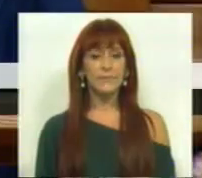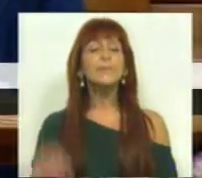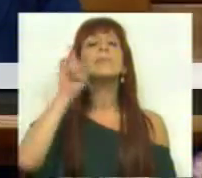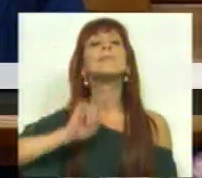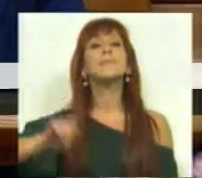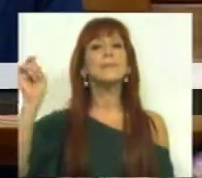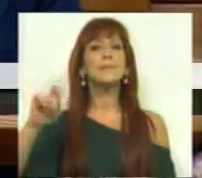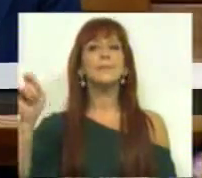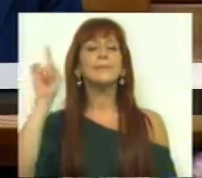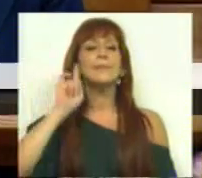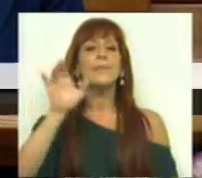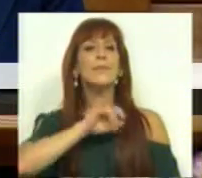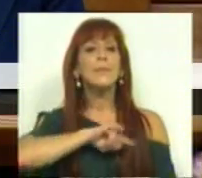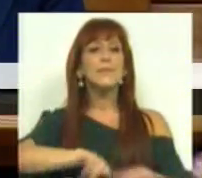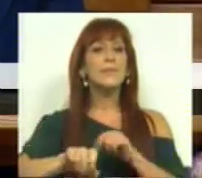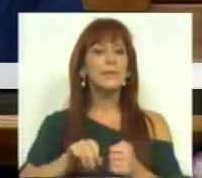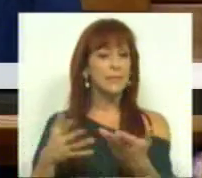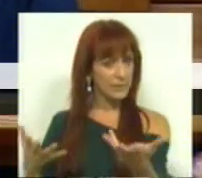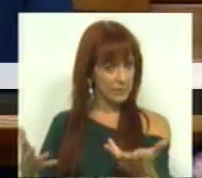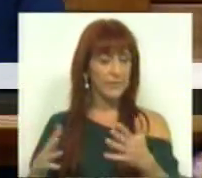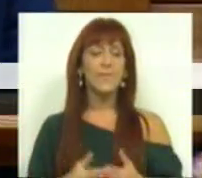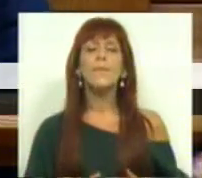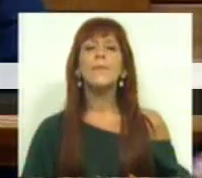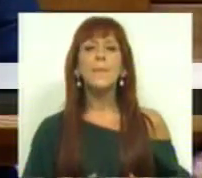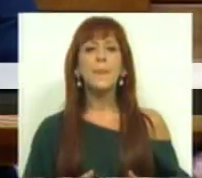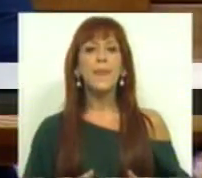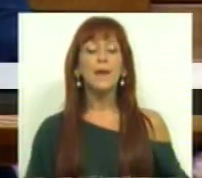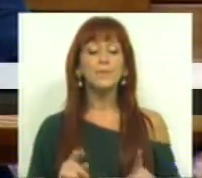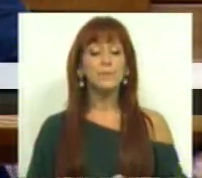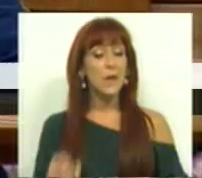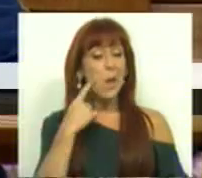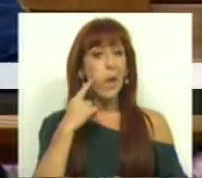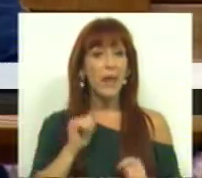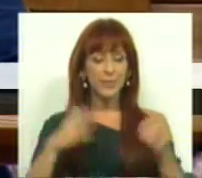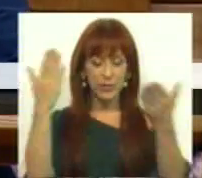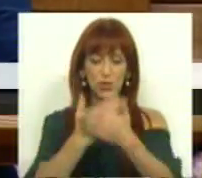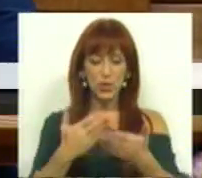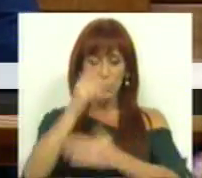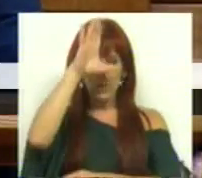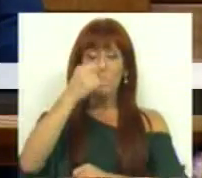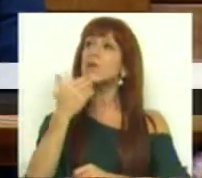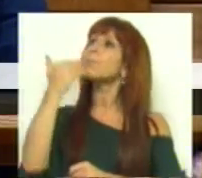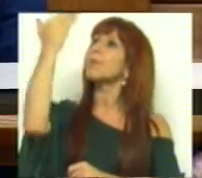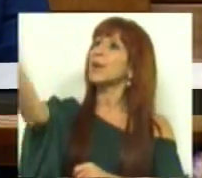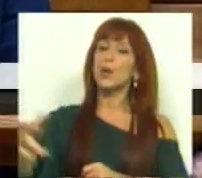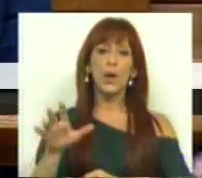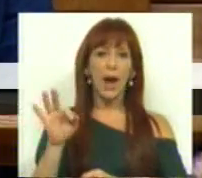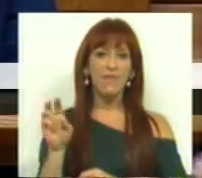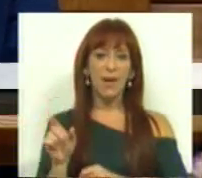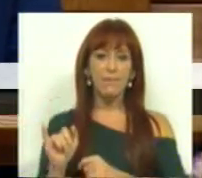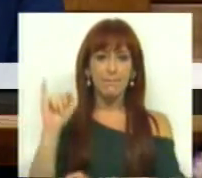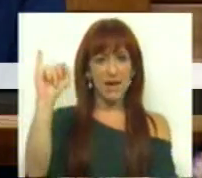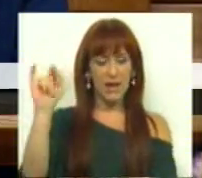Senhora Presidente, senhoras deputadas e senhores deputados, ao conhecer o estudo que o Governo encomendou ao